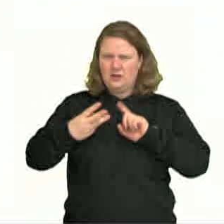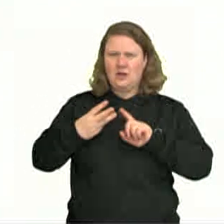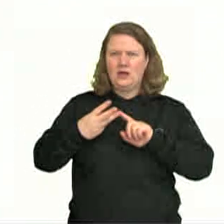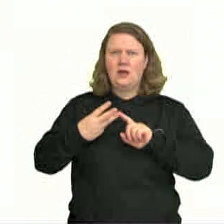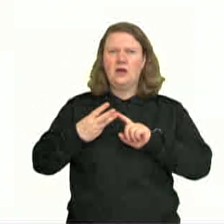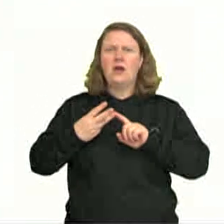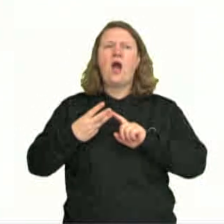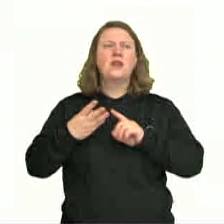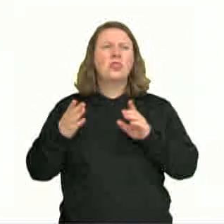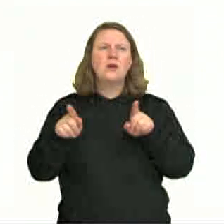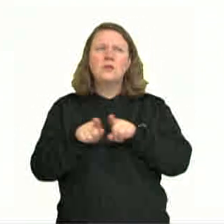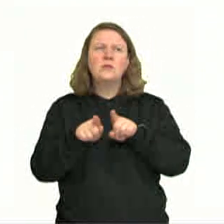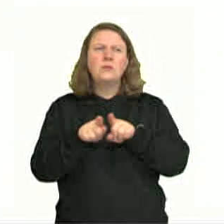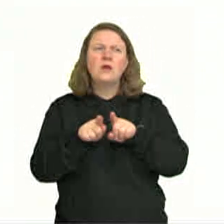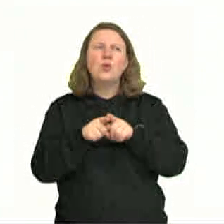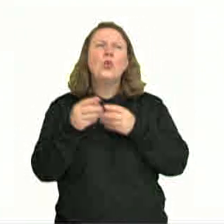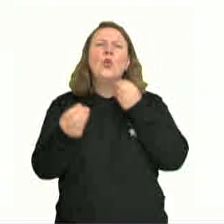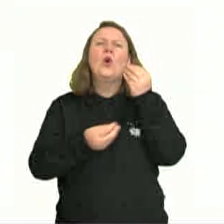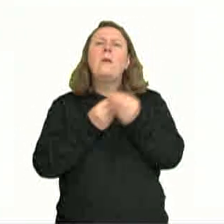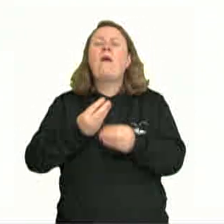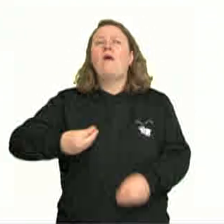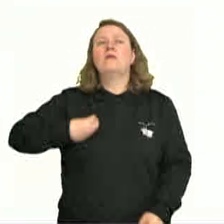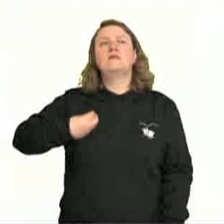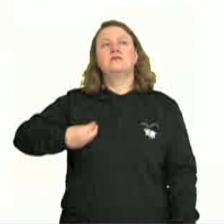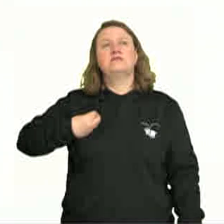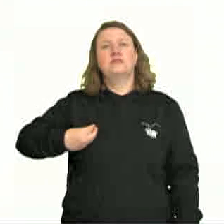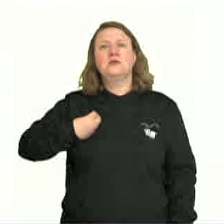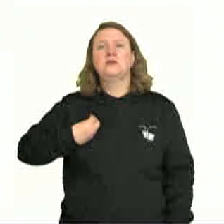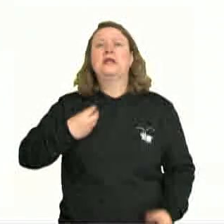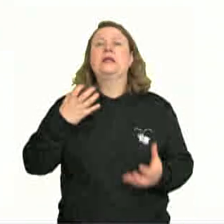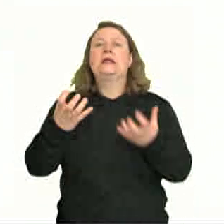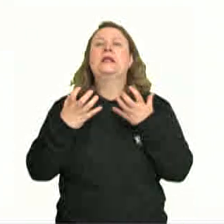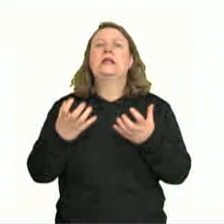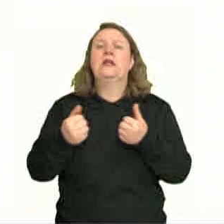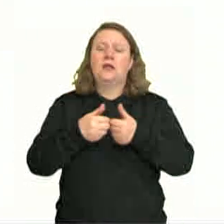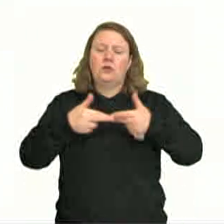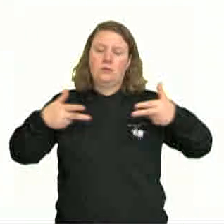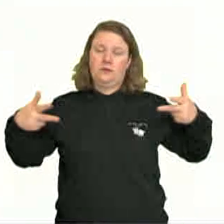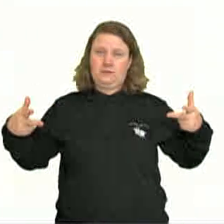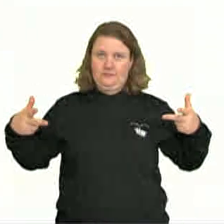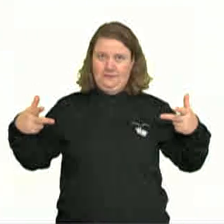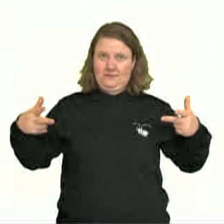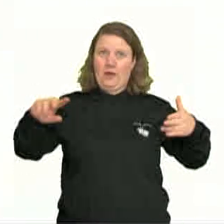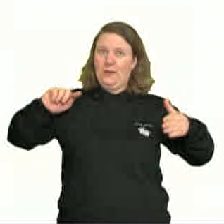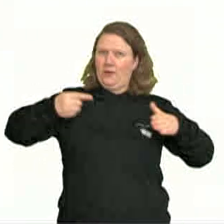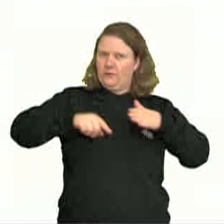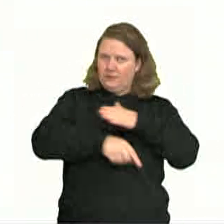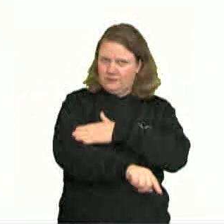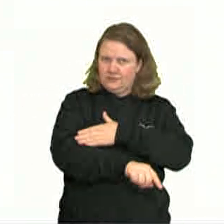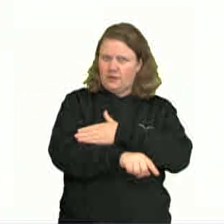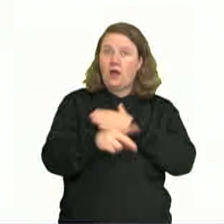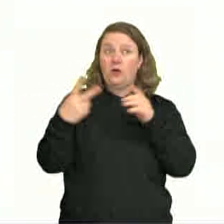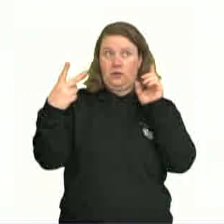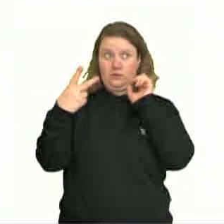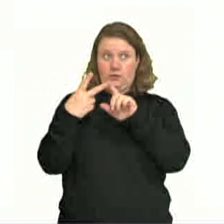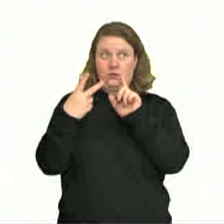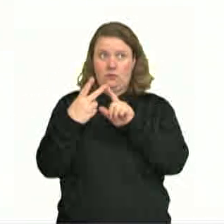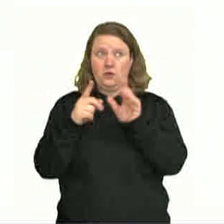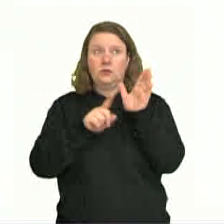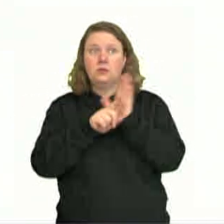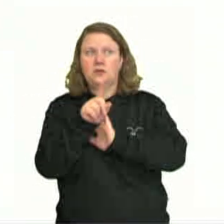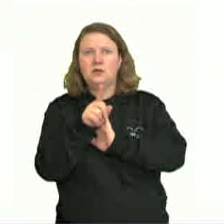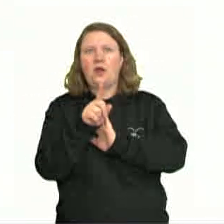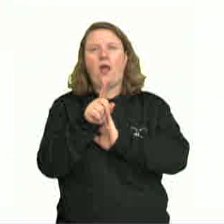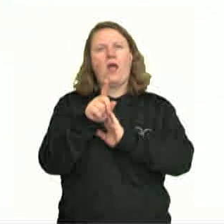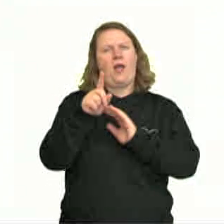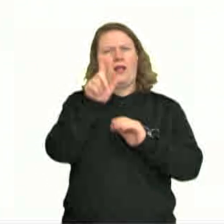sobre a vida de um modo geral, né? E também profundo. Você diria que este texto é literário, religioso ou